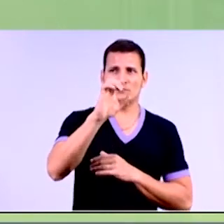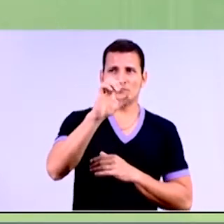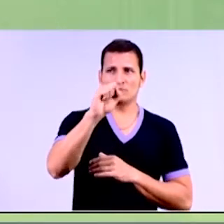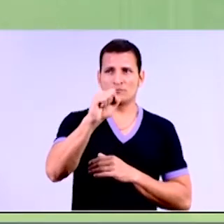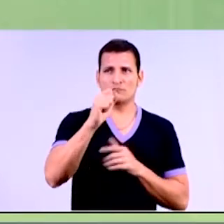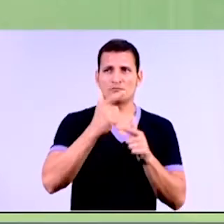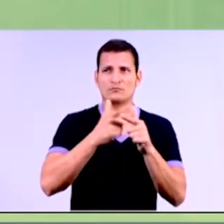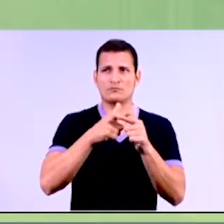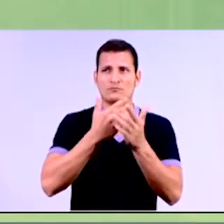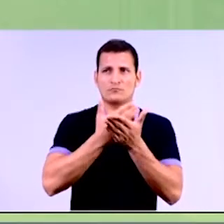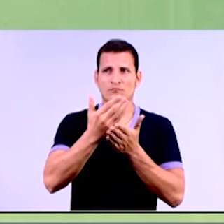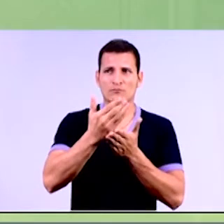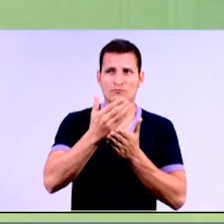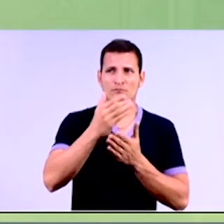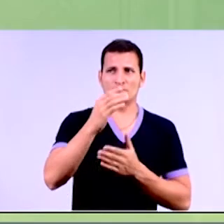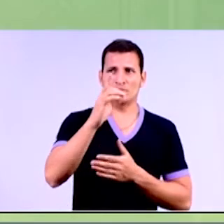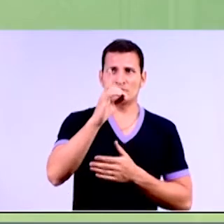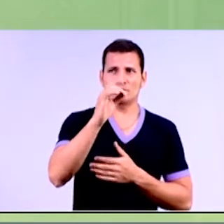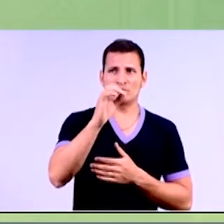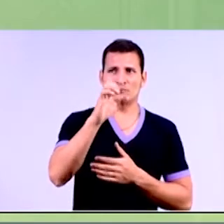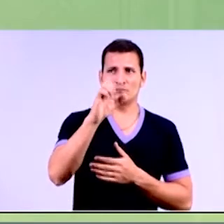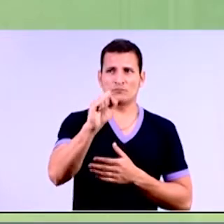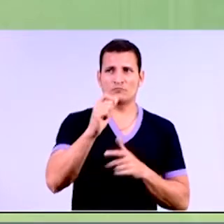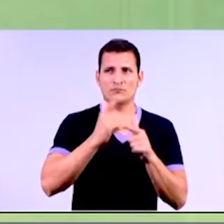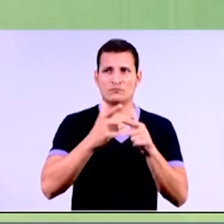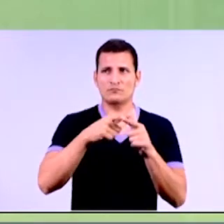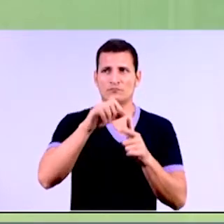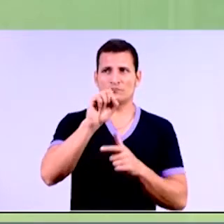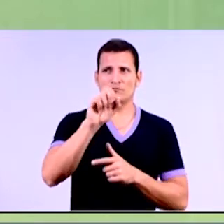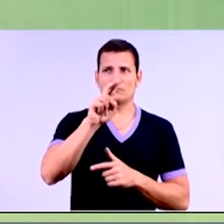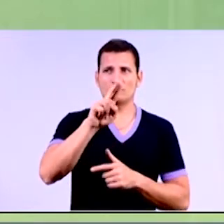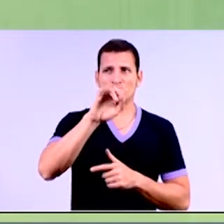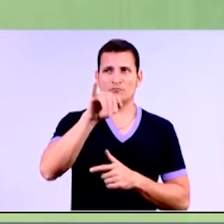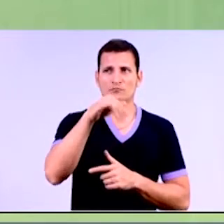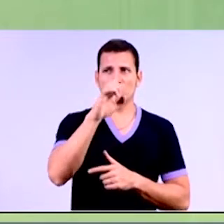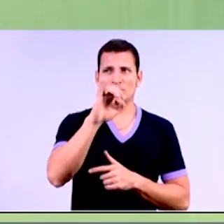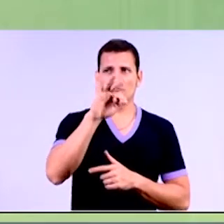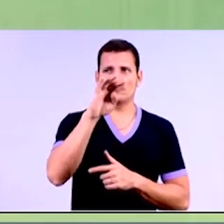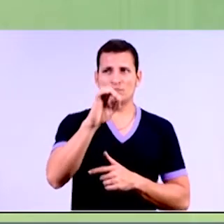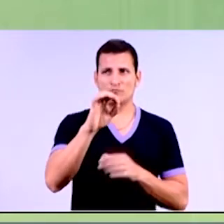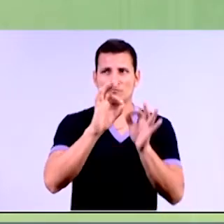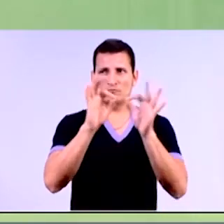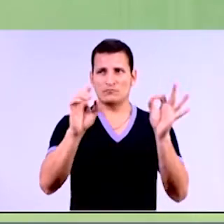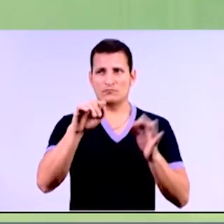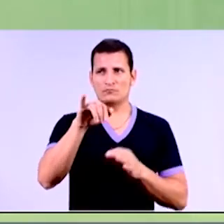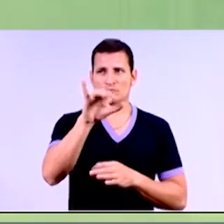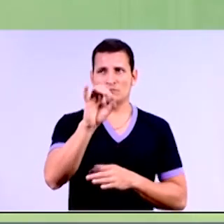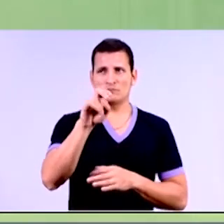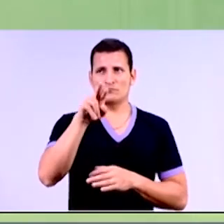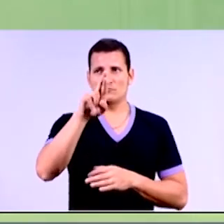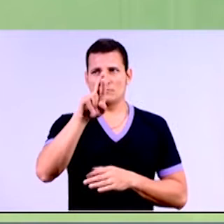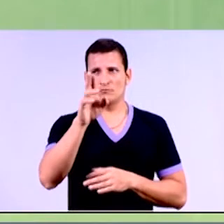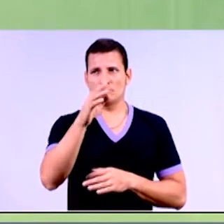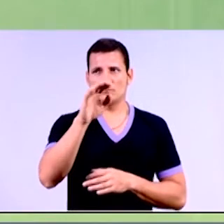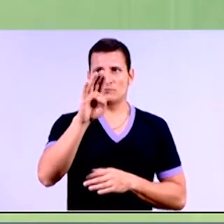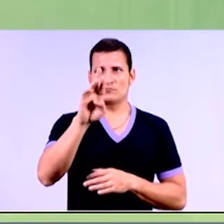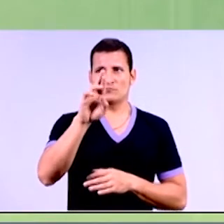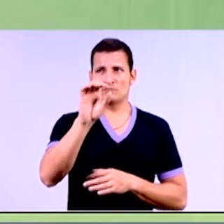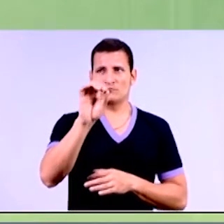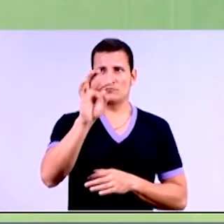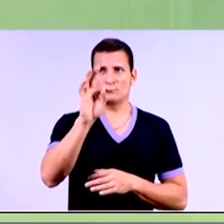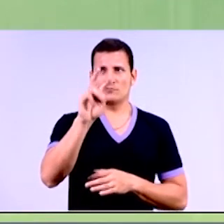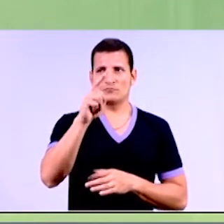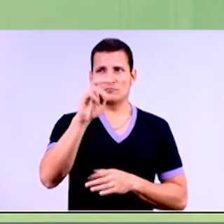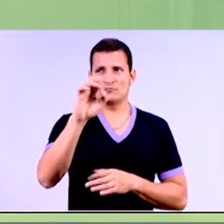que eu comecei com does? Porque o sujeito da frase é your brother. Your brother, seu irmão, é